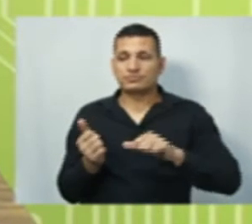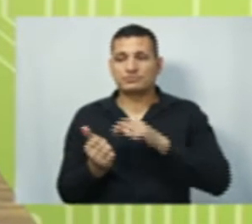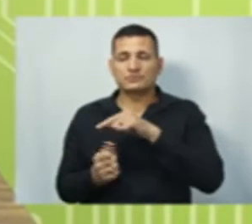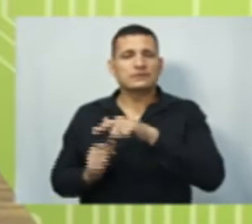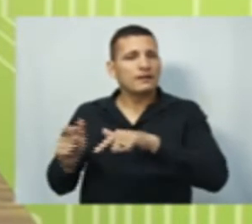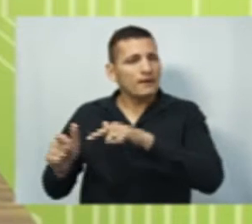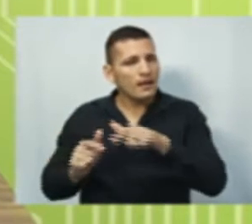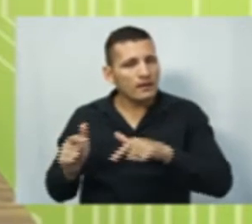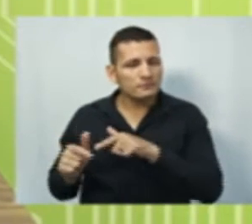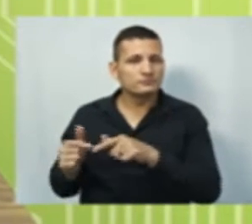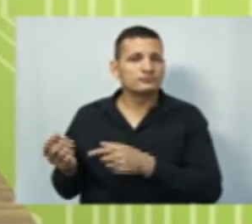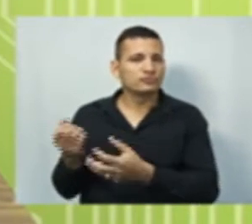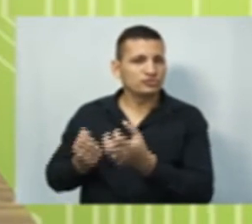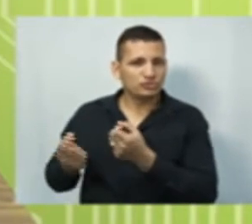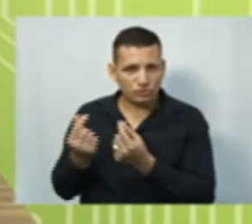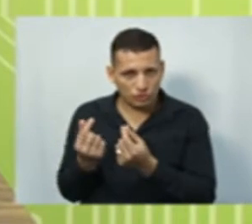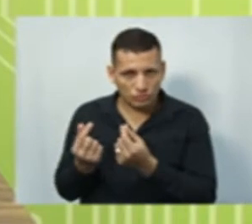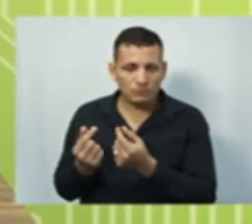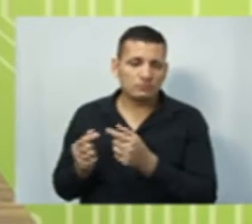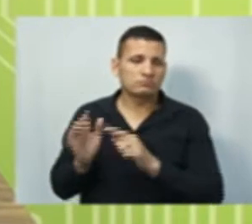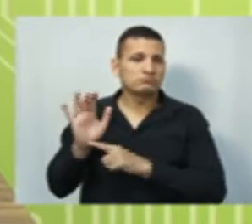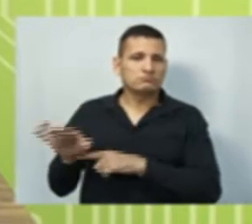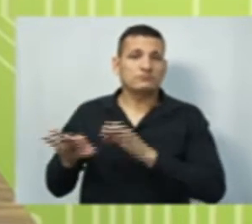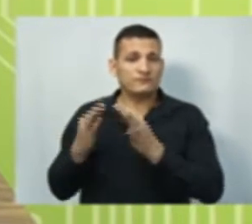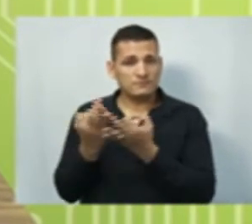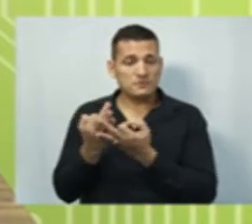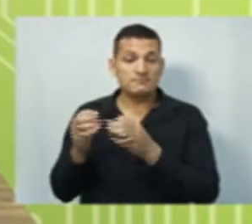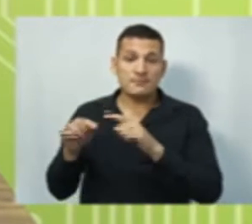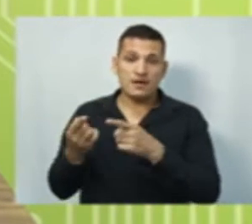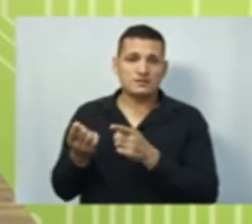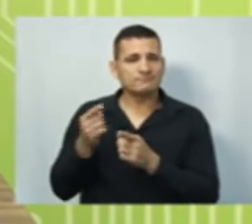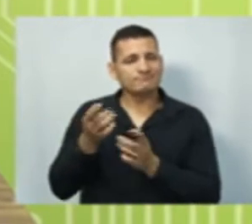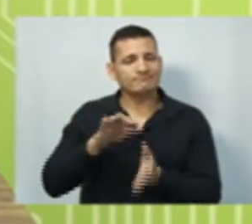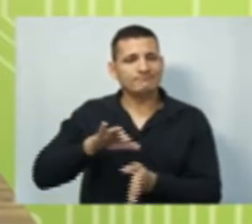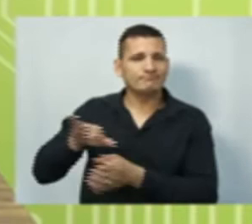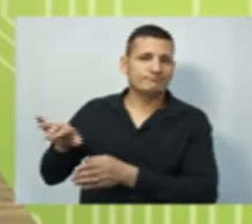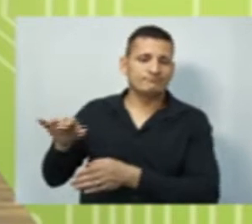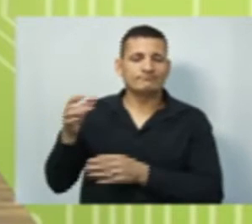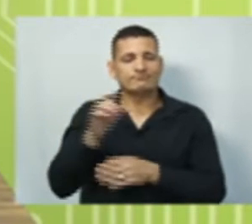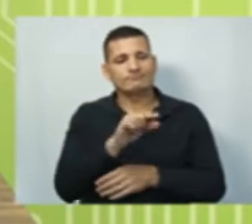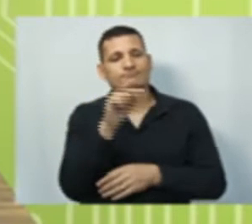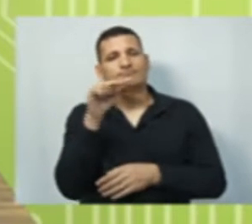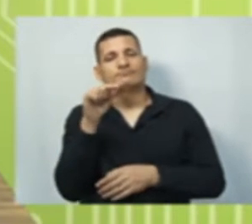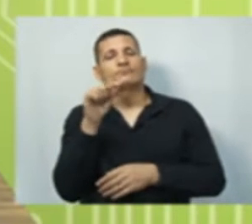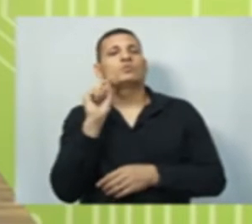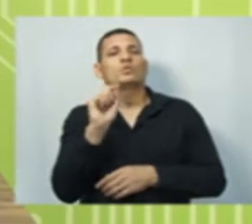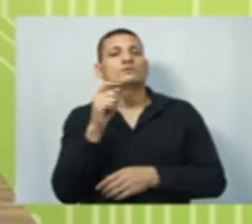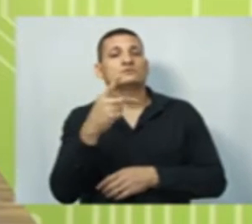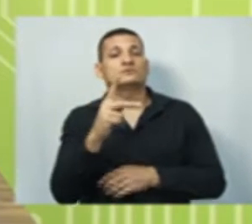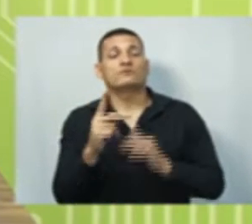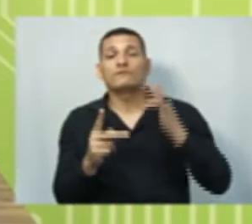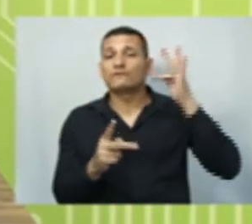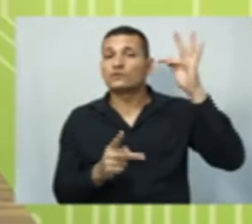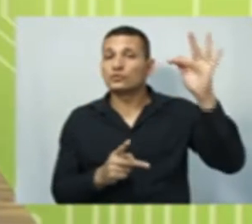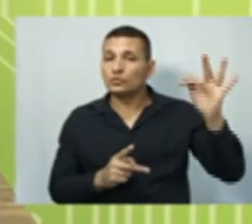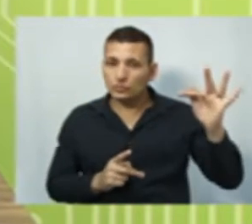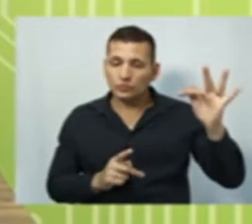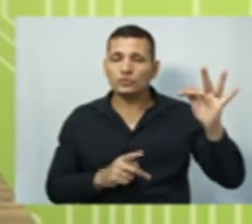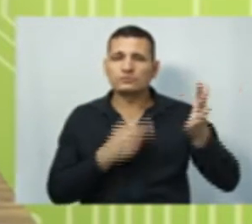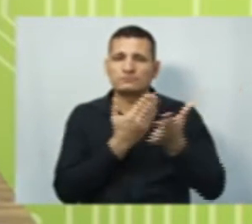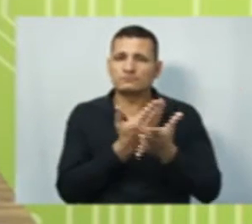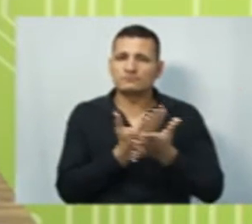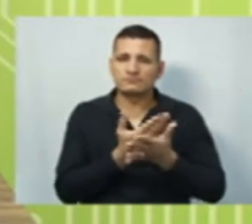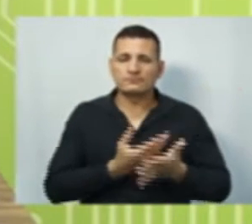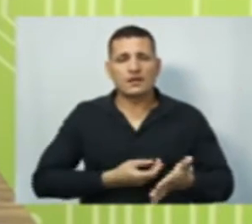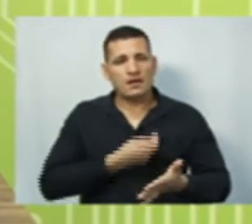a sua família, você poderia estar se divertindo, mas você escolheu investir no seu futuro, garantindo uma vida melhor,